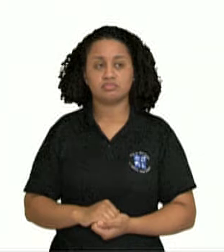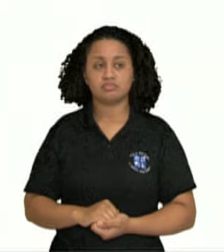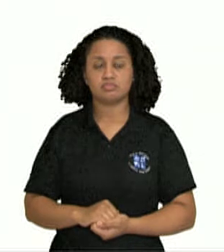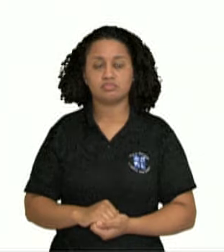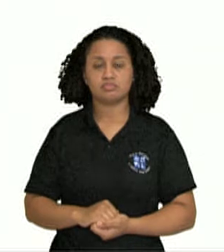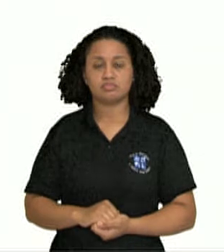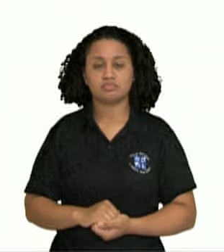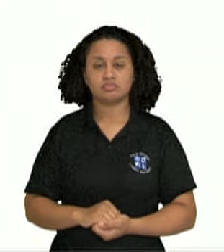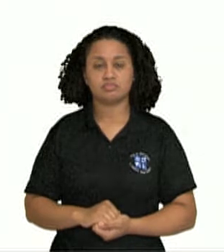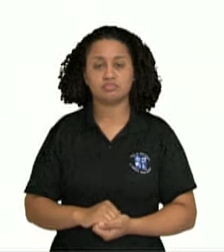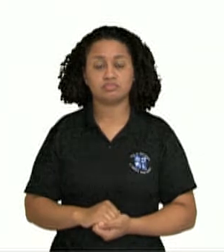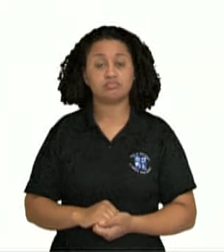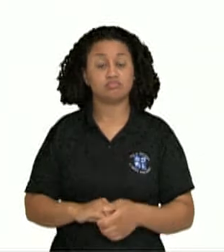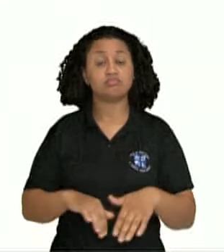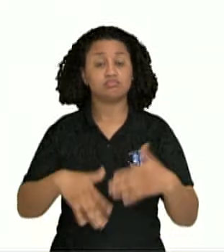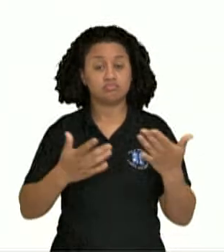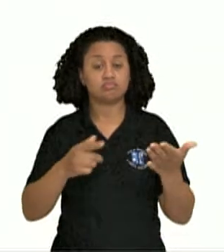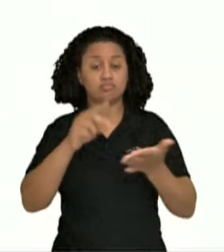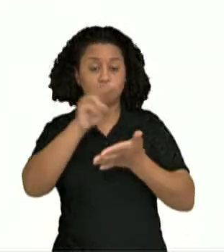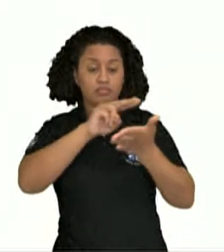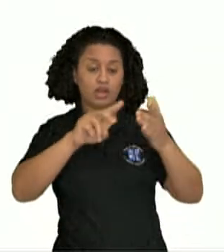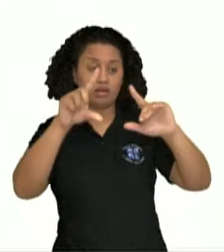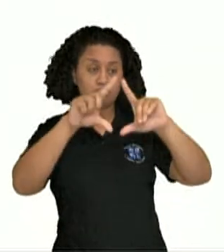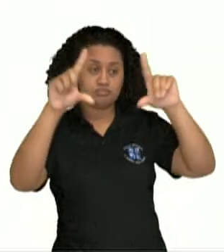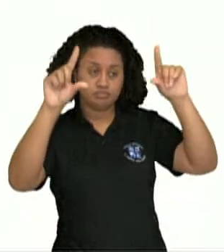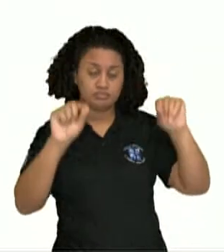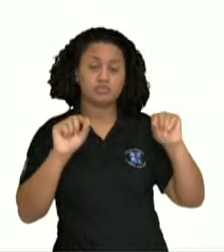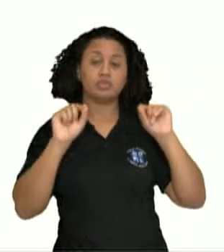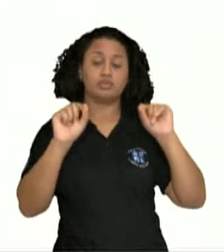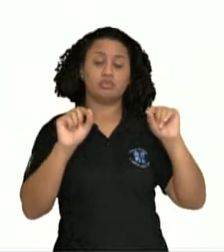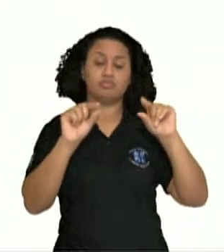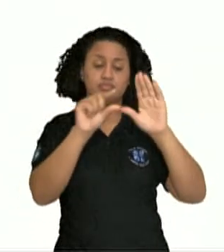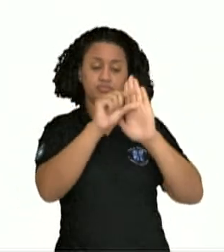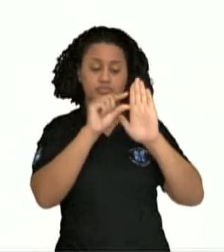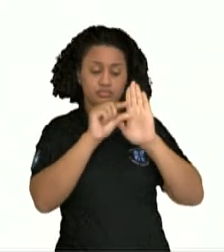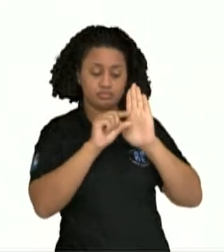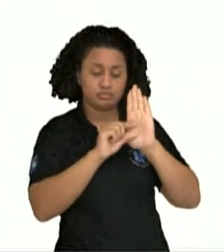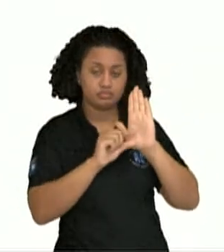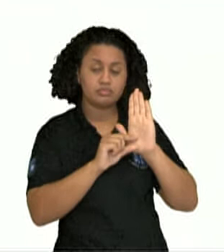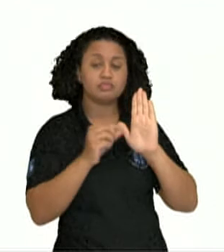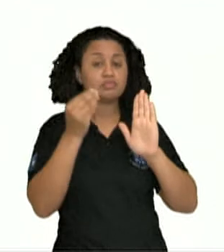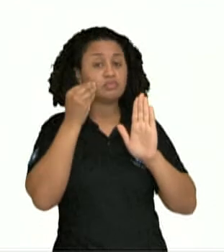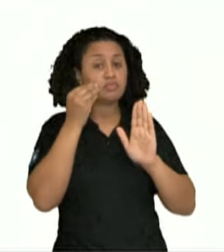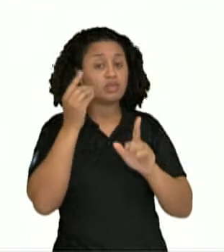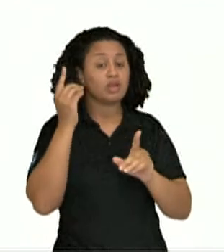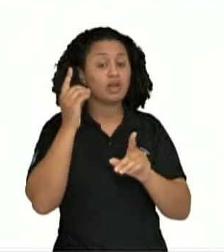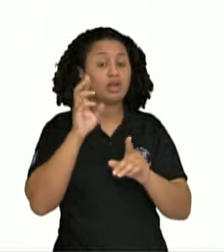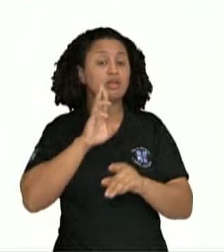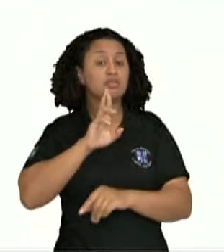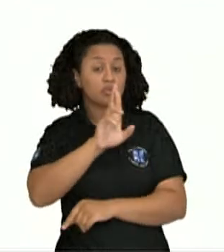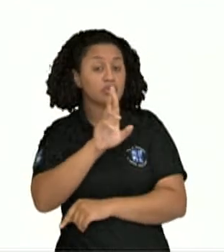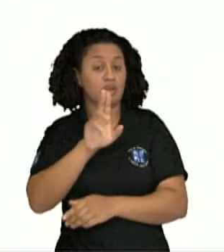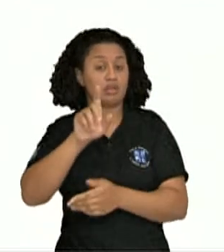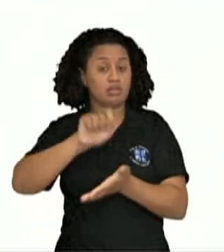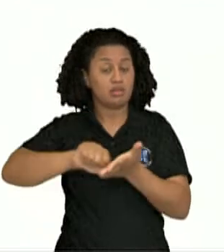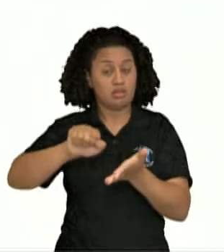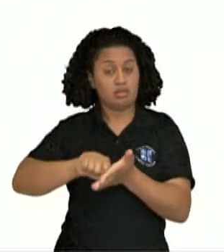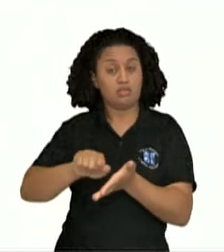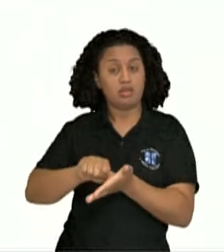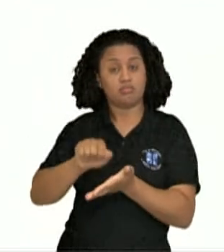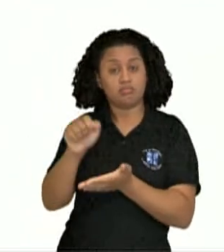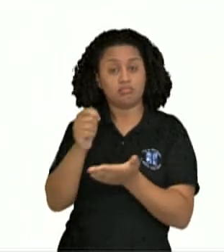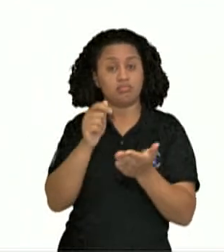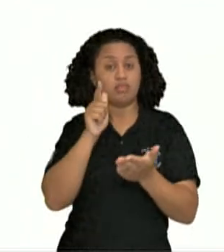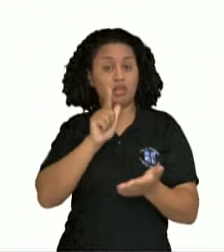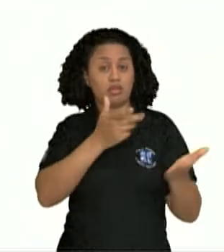comenzar de nuevo. Então você vai ler esses versos e você vai procurar responder em língua espanhola, escrever em